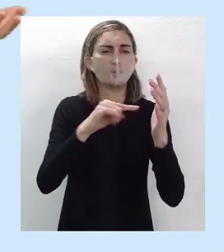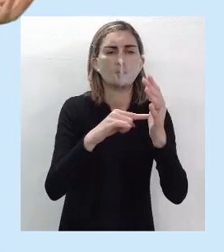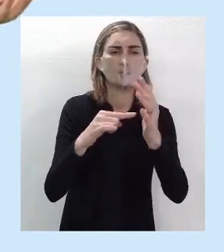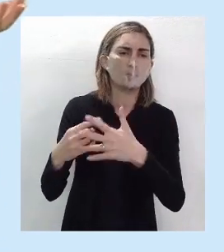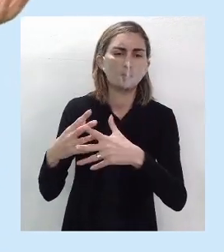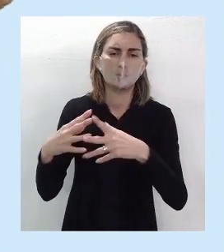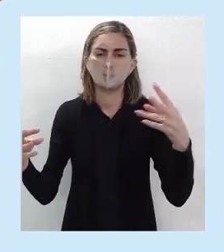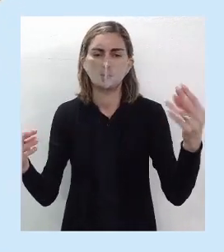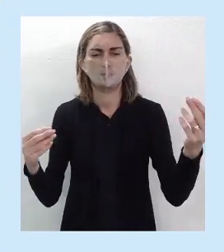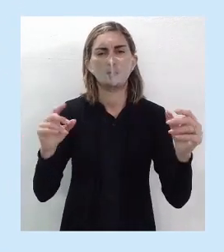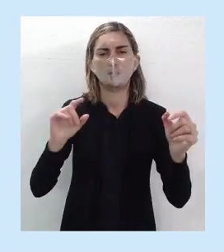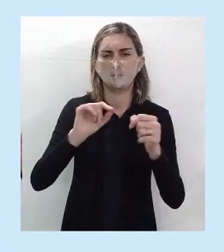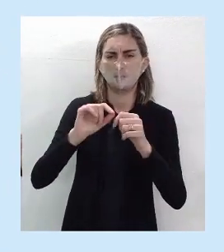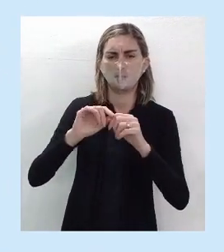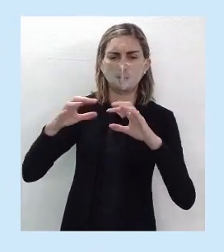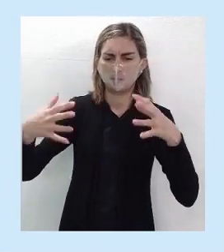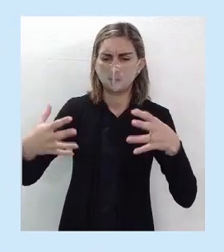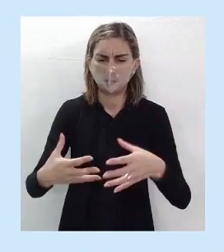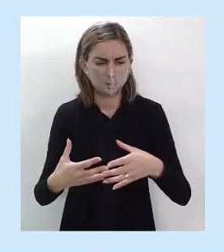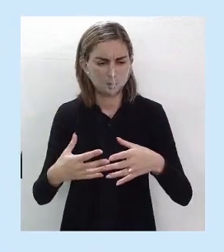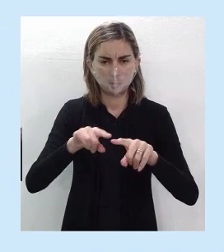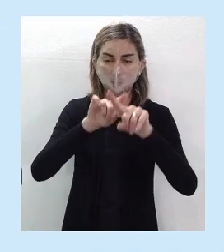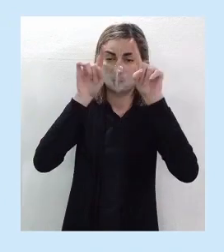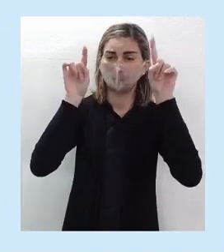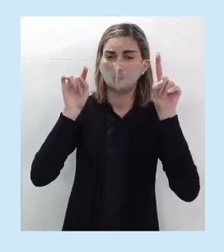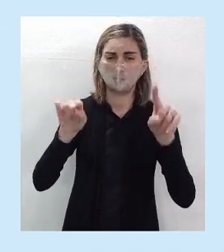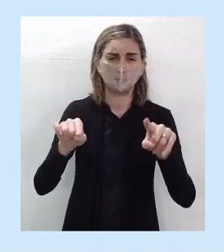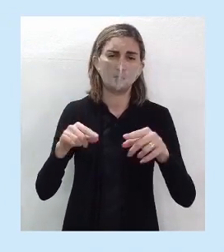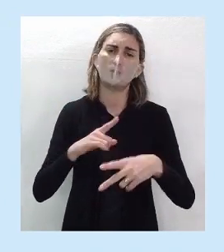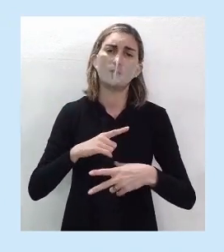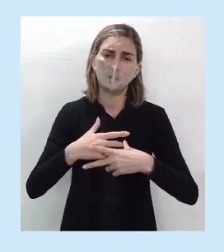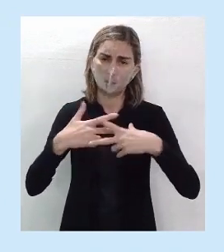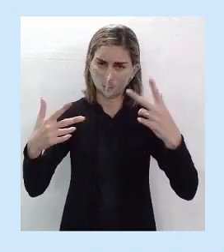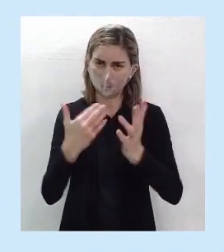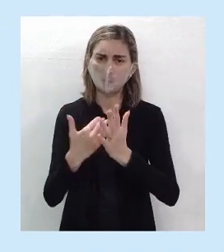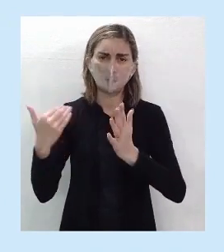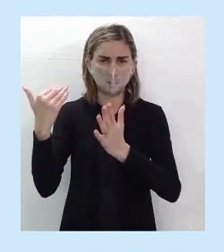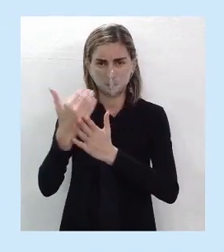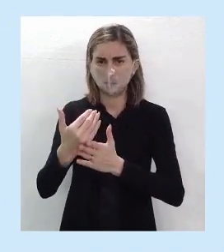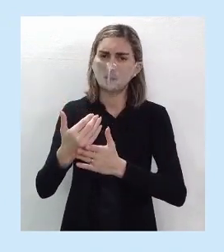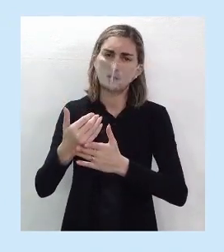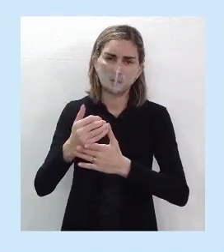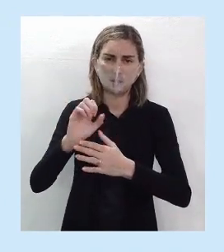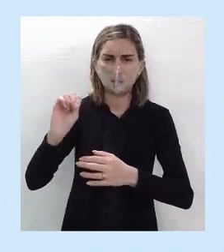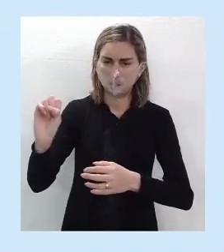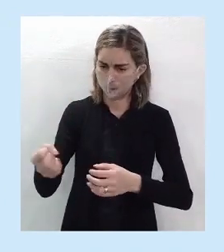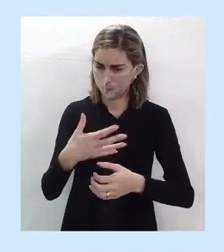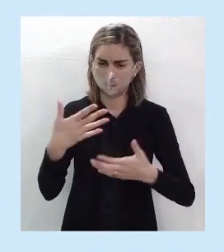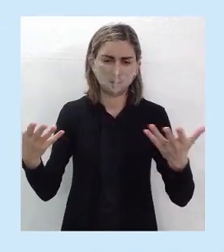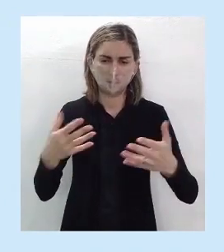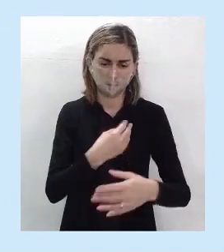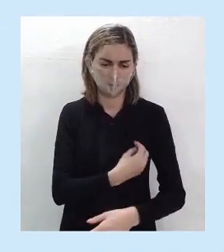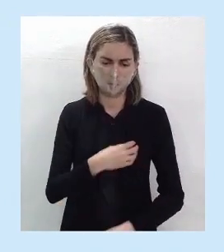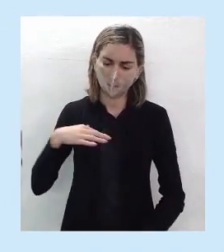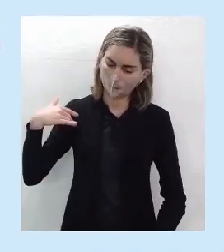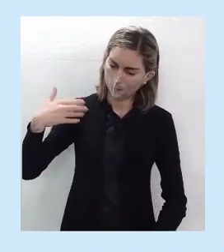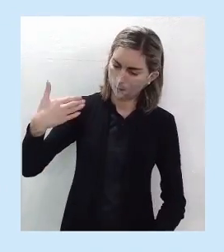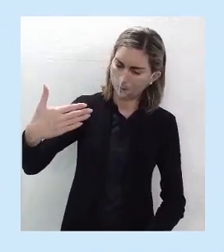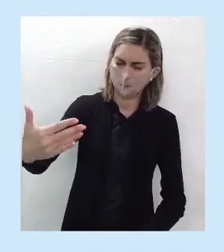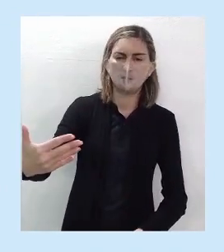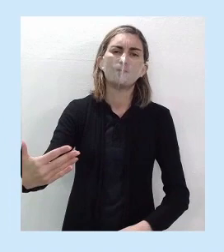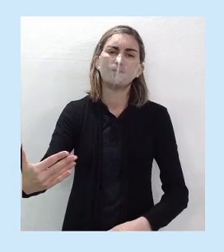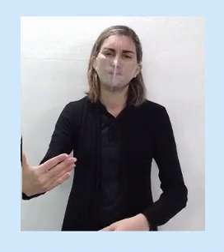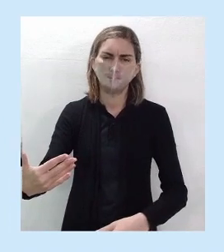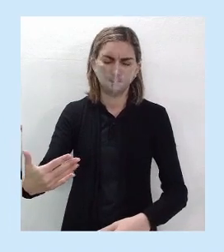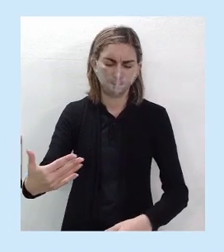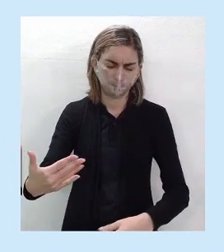algo, tudo isso formando uma grande interrogação. Tem coisa mais atual para a vida inteira da gente